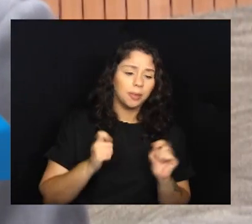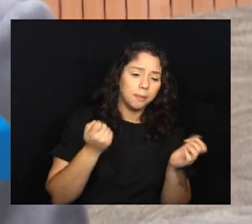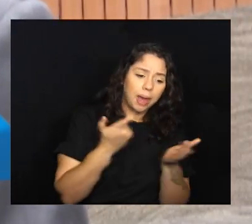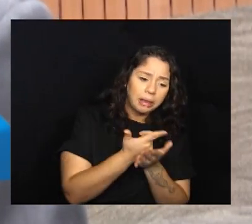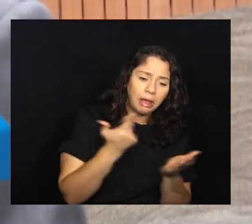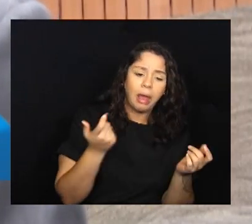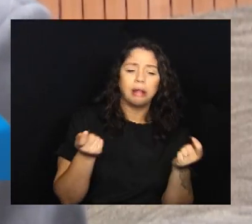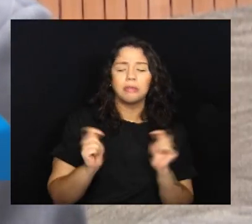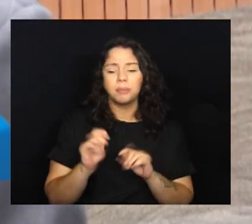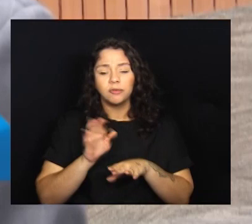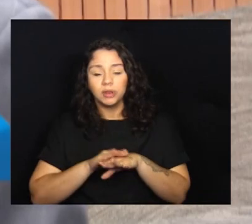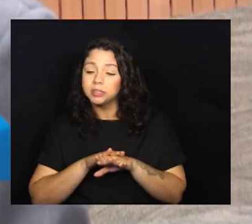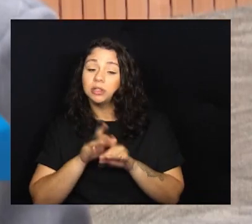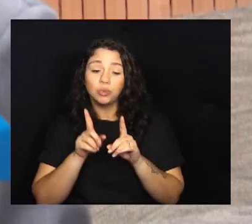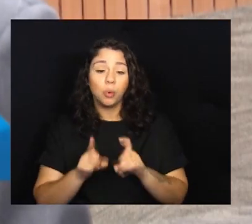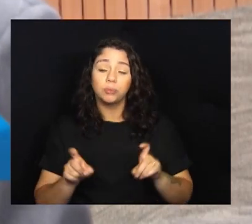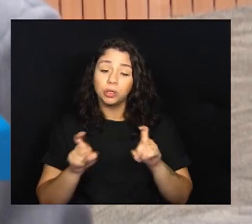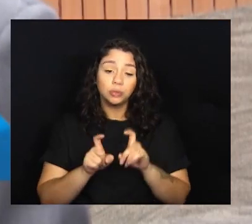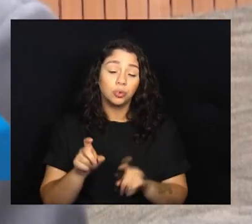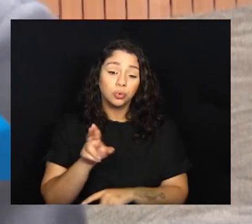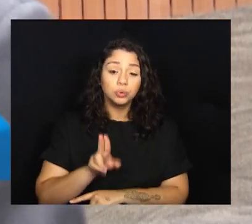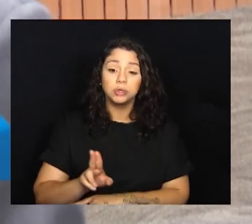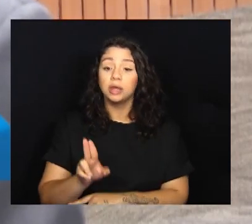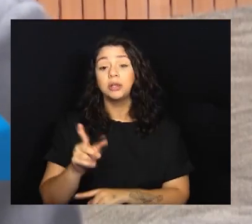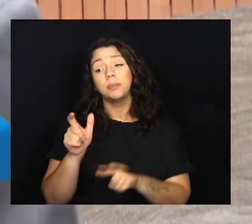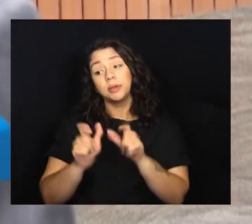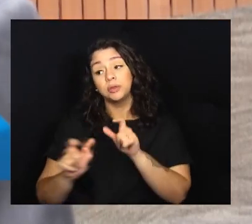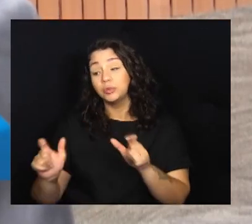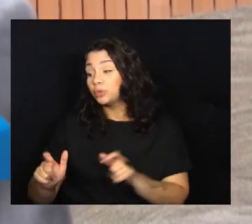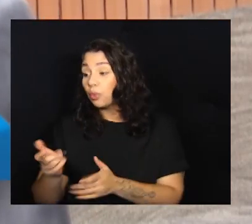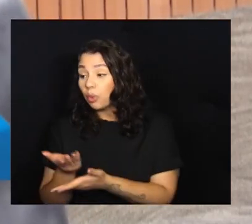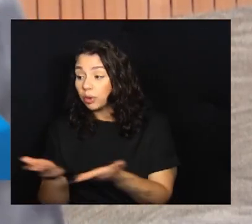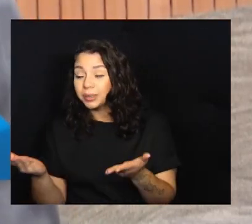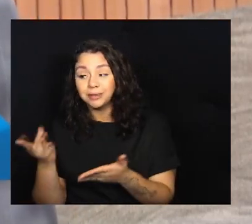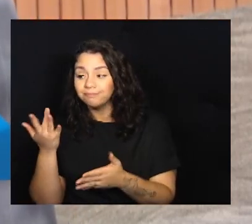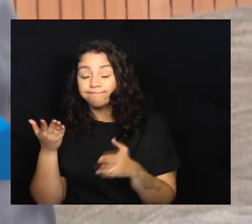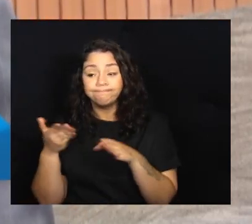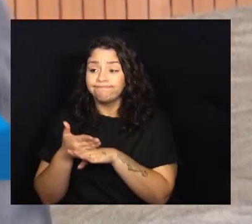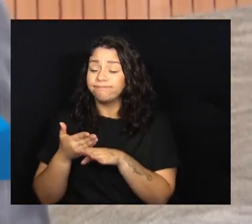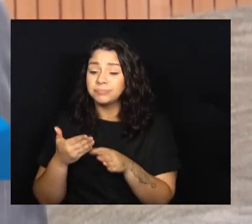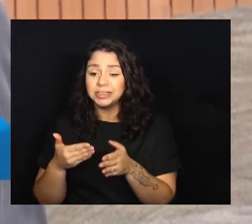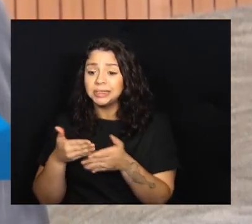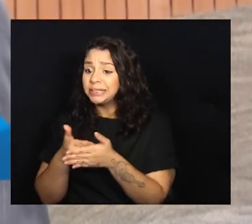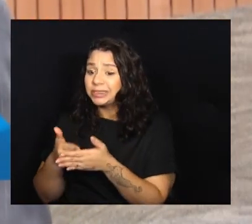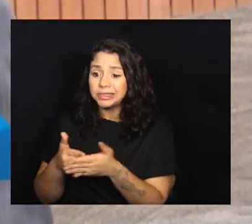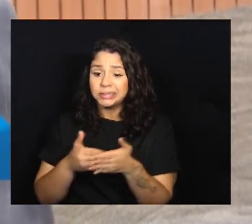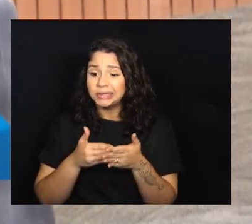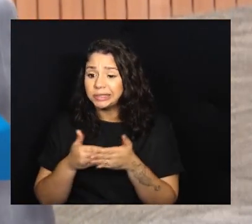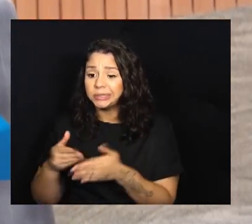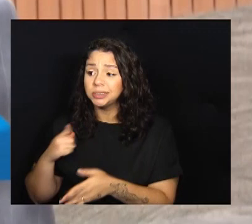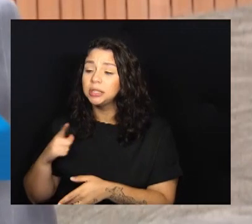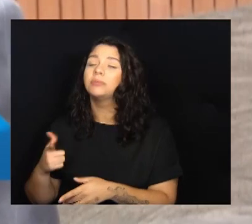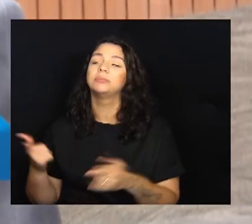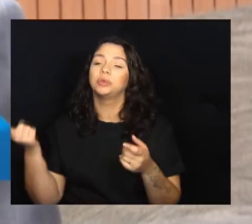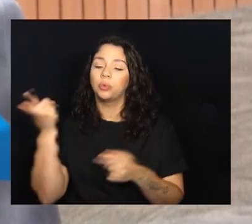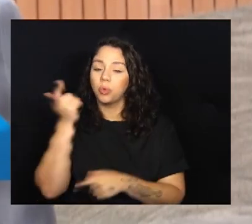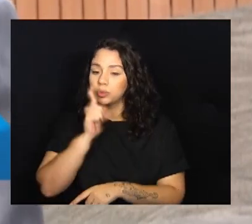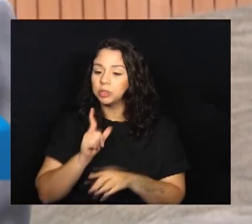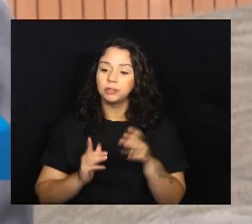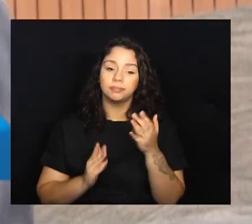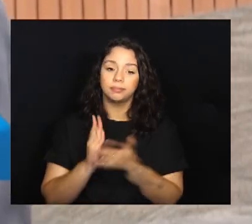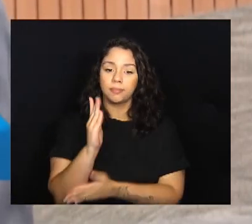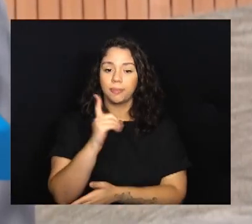através de computadores. Então queremos trazer essas pessoas que não têm esse acesso a acessar e saber mexer com